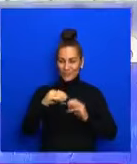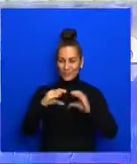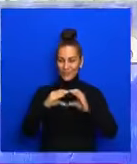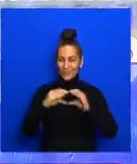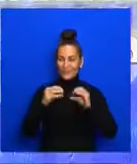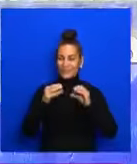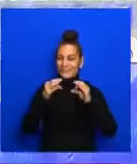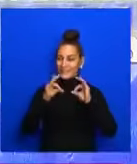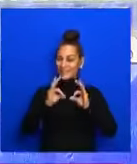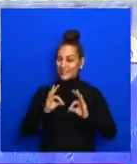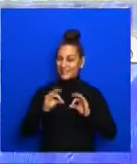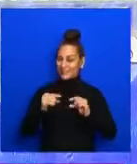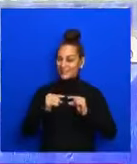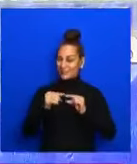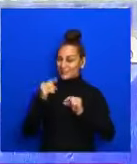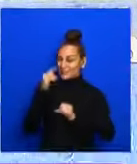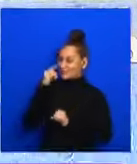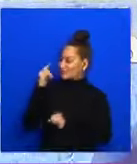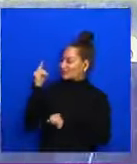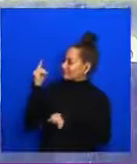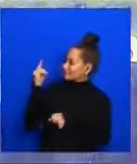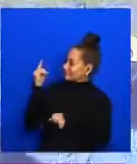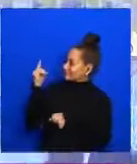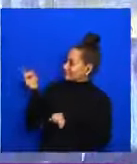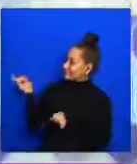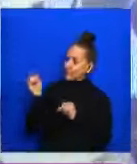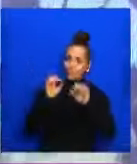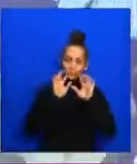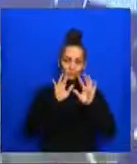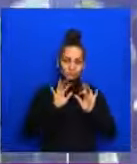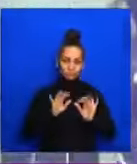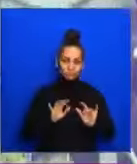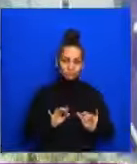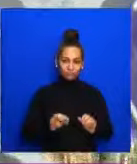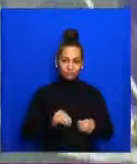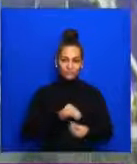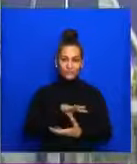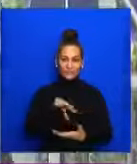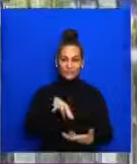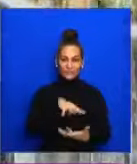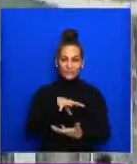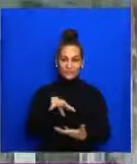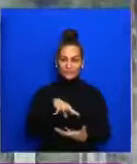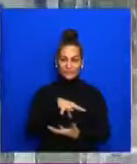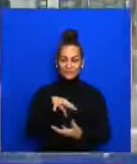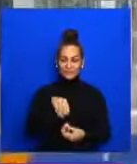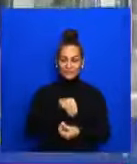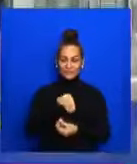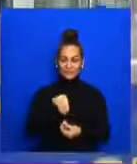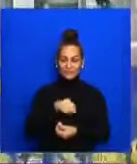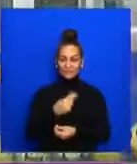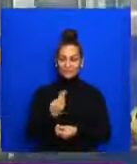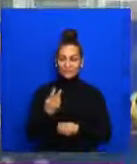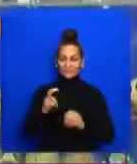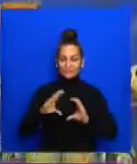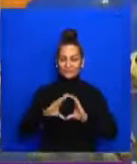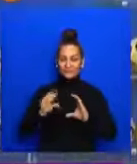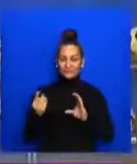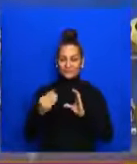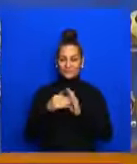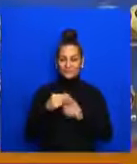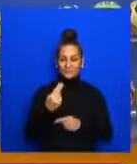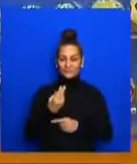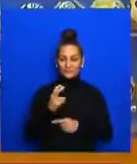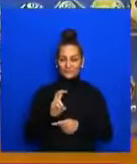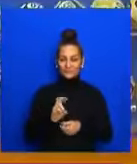Bolas posicionadas. Valendo. Globo carregado embaralhando 25 bolas numeradas de